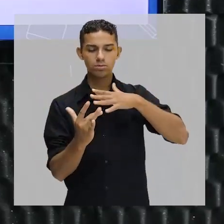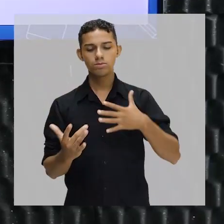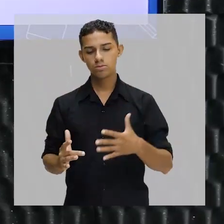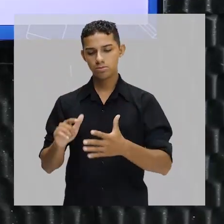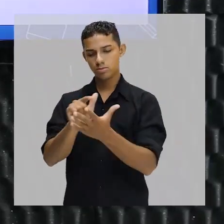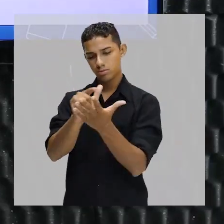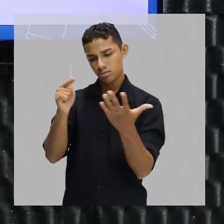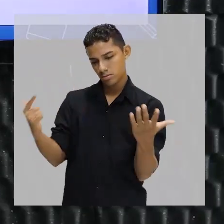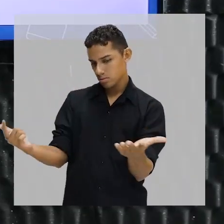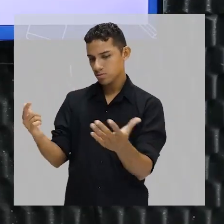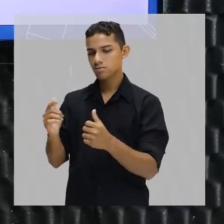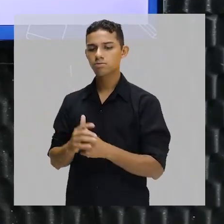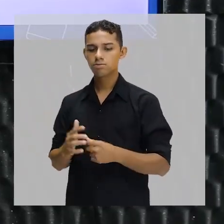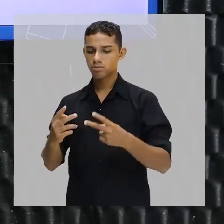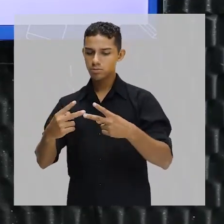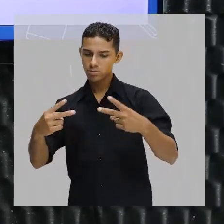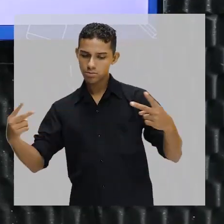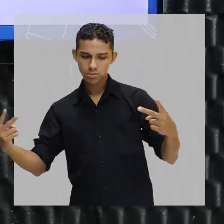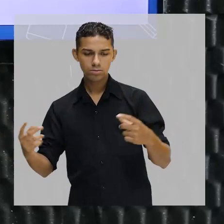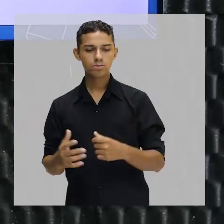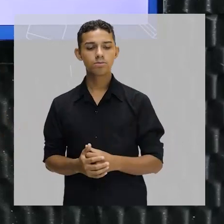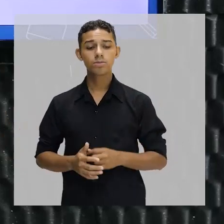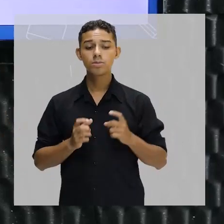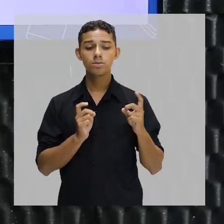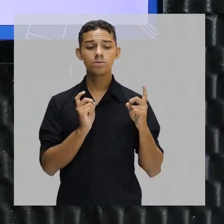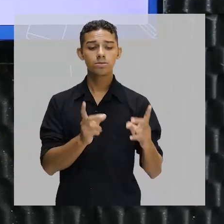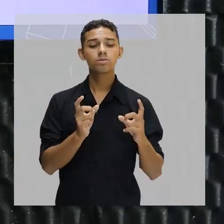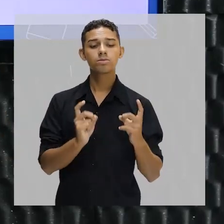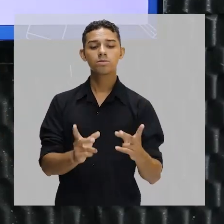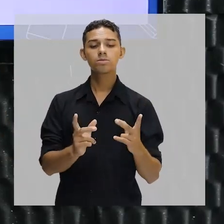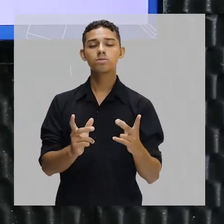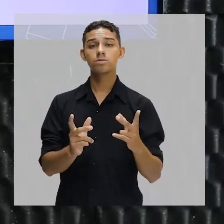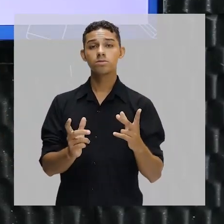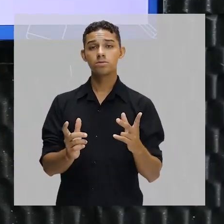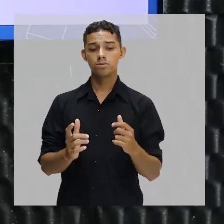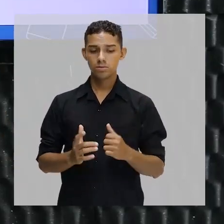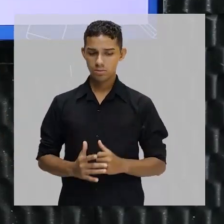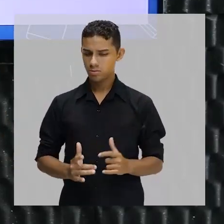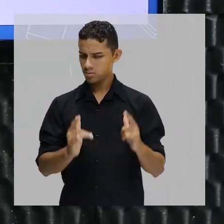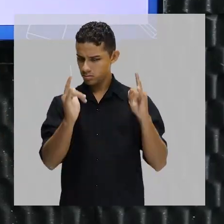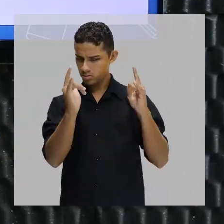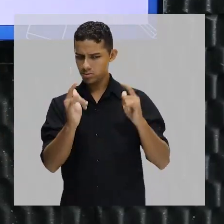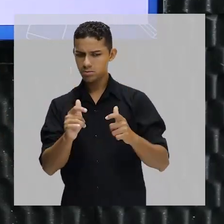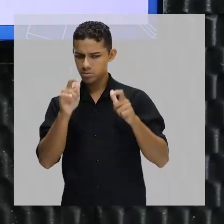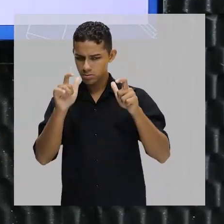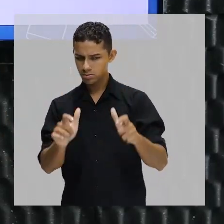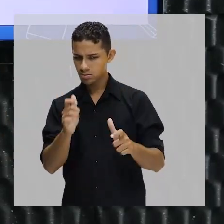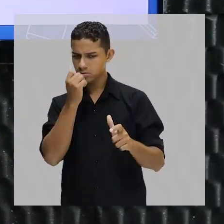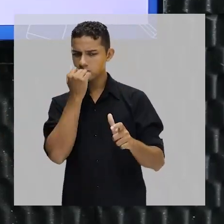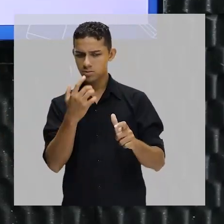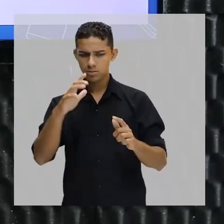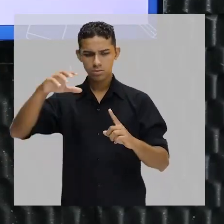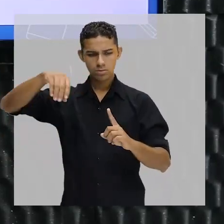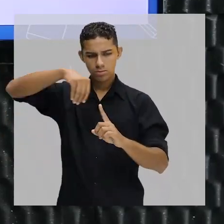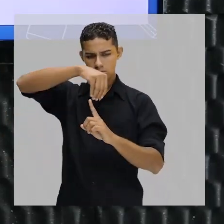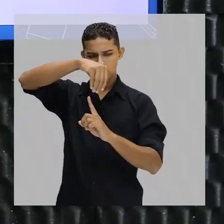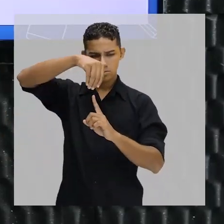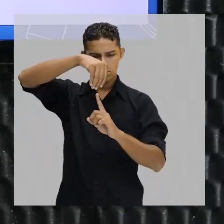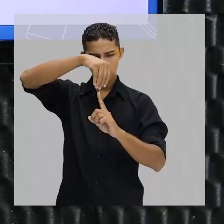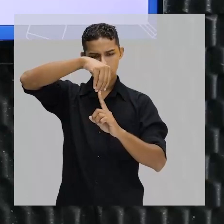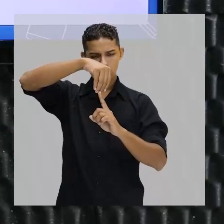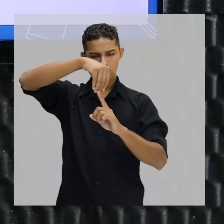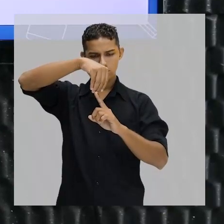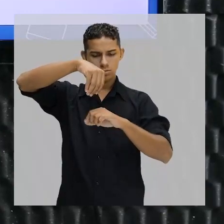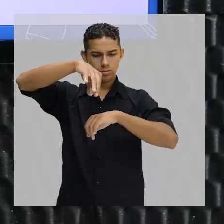ver. Vendo o imóvel. Atenção. Em ótima localização, te vi passando pela primeira